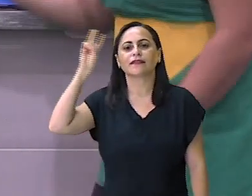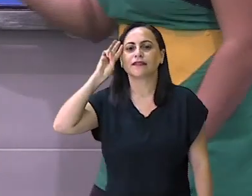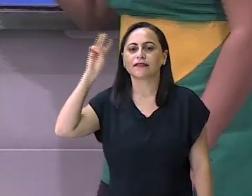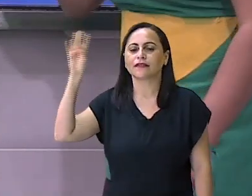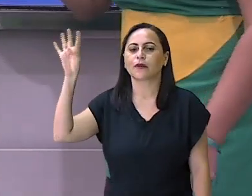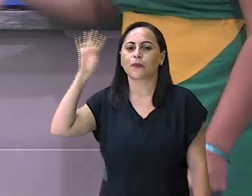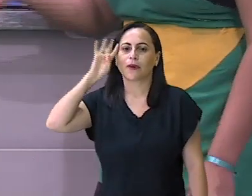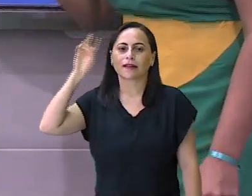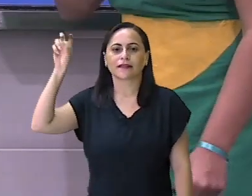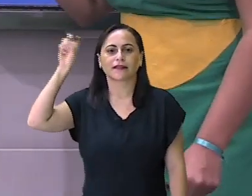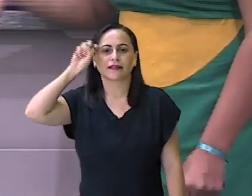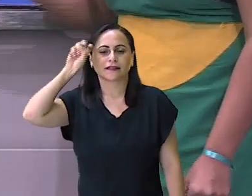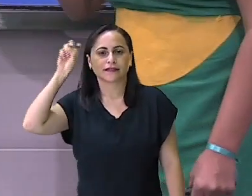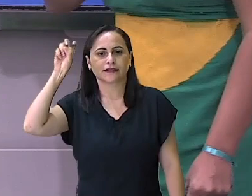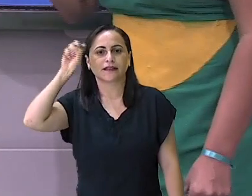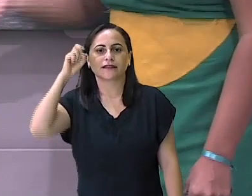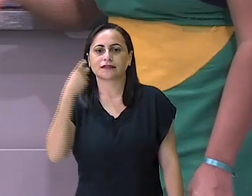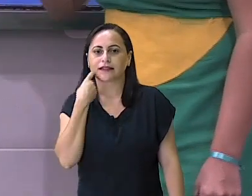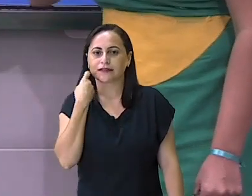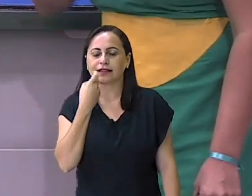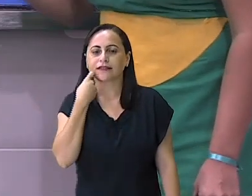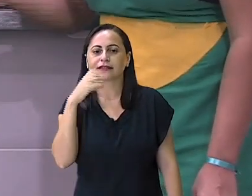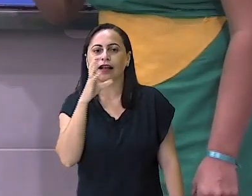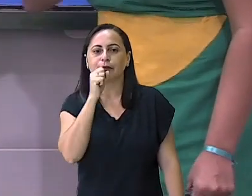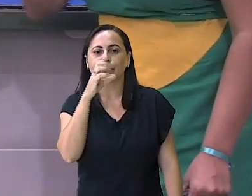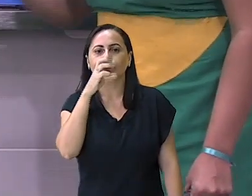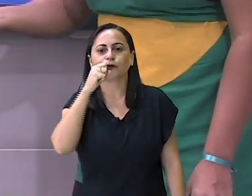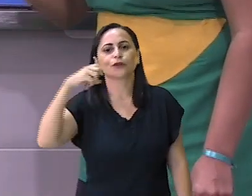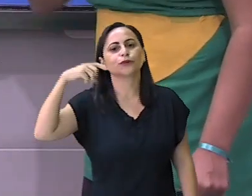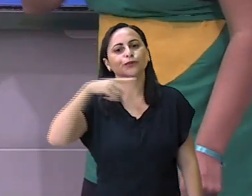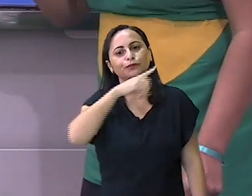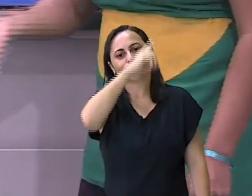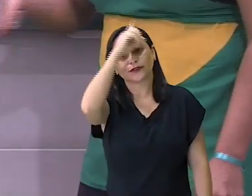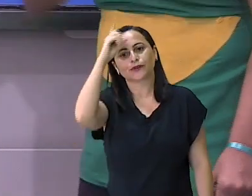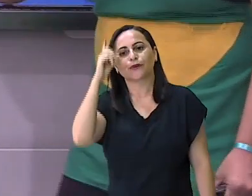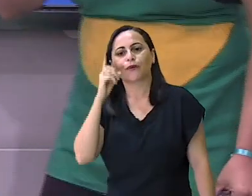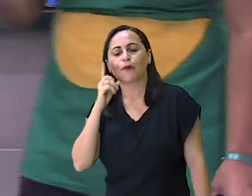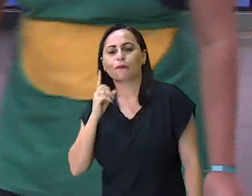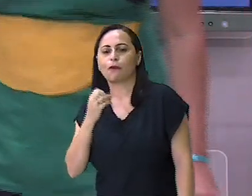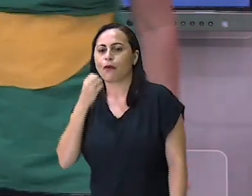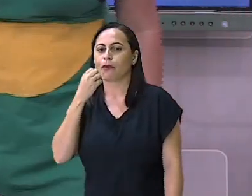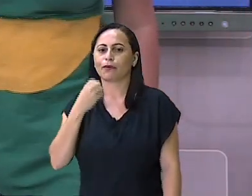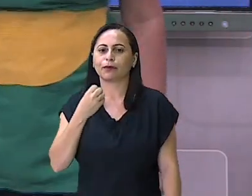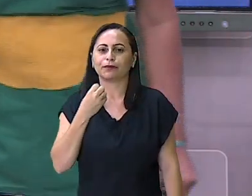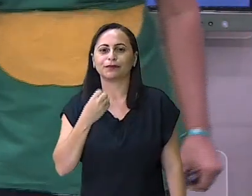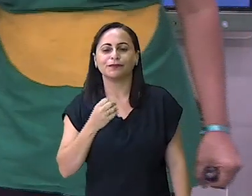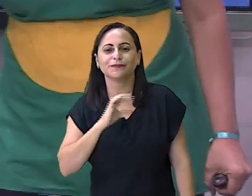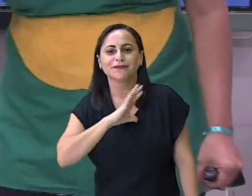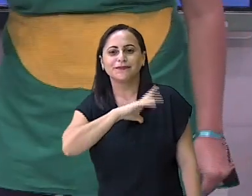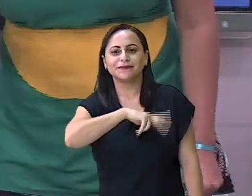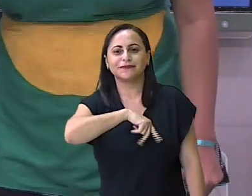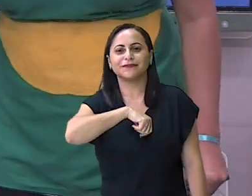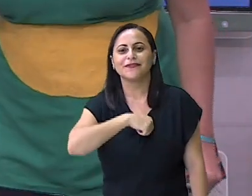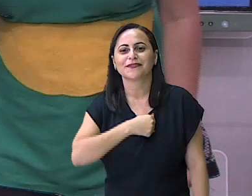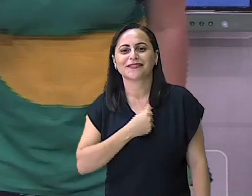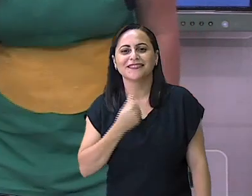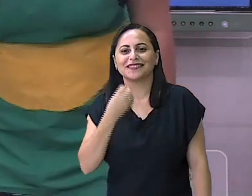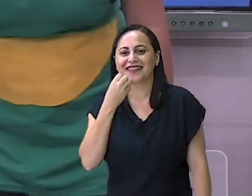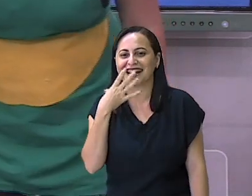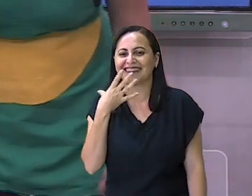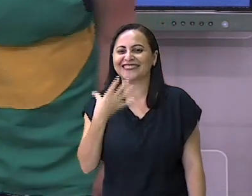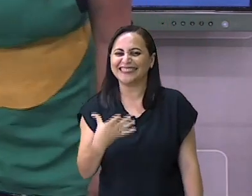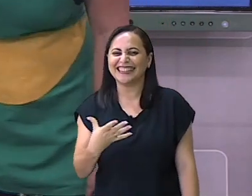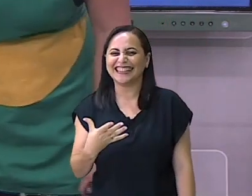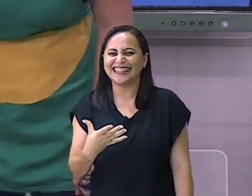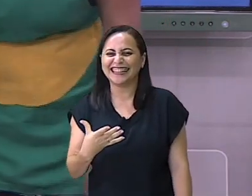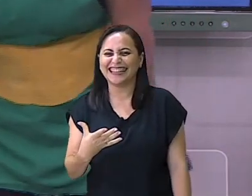Segunda, terça, quarta, quinta, sexta, sábado e domingo. Como amar a Luciene, como